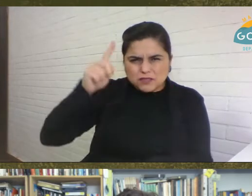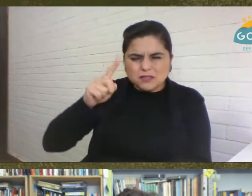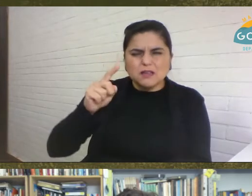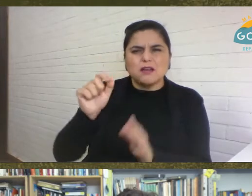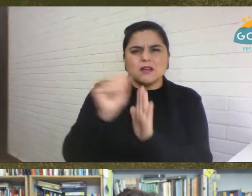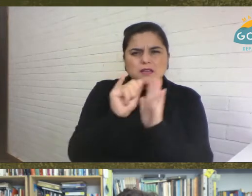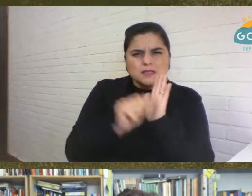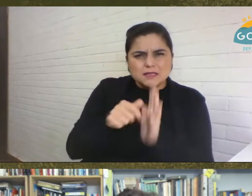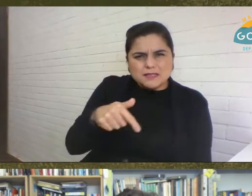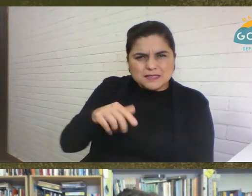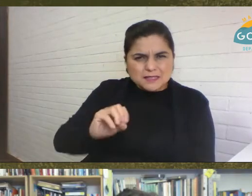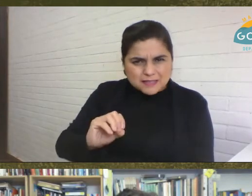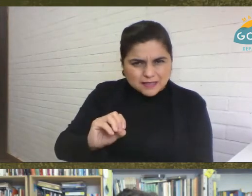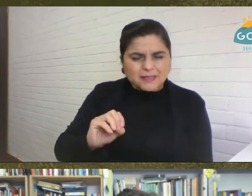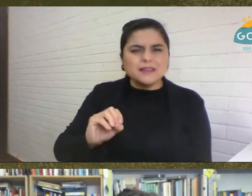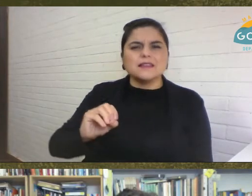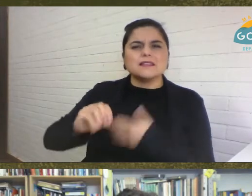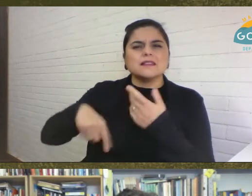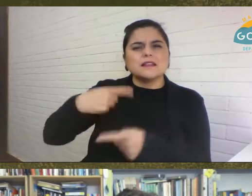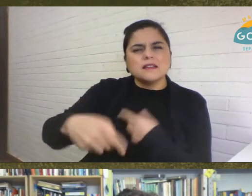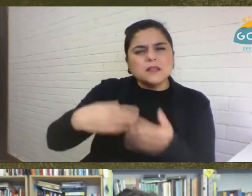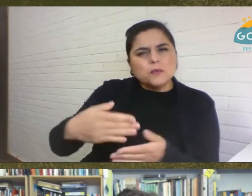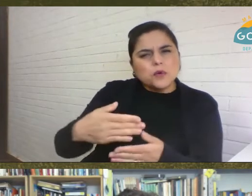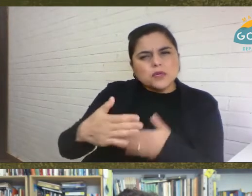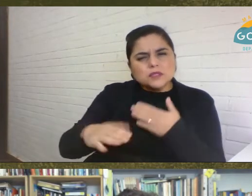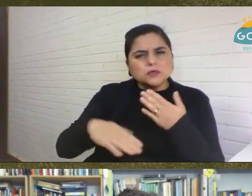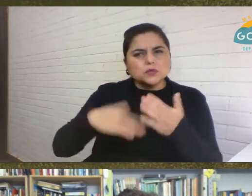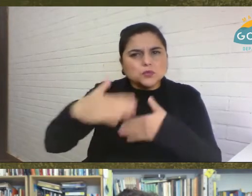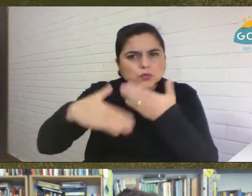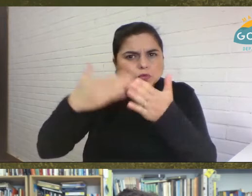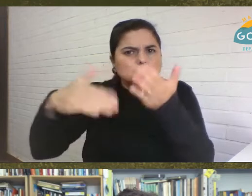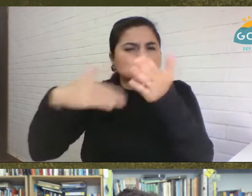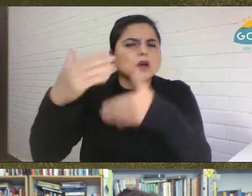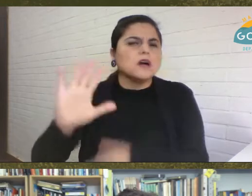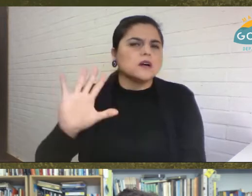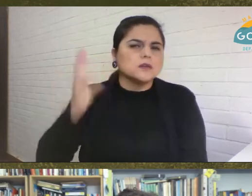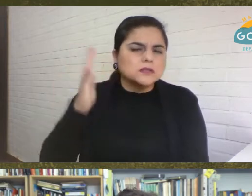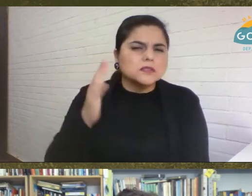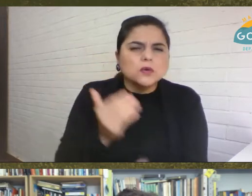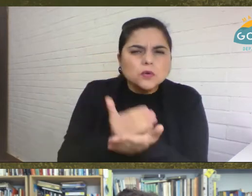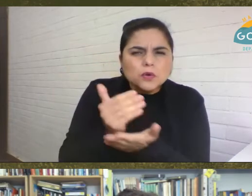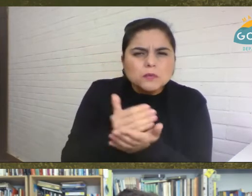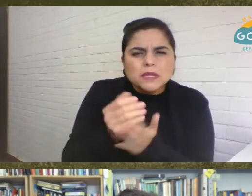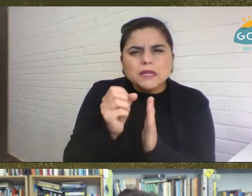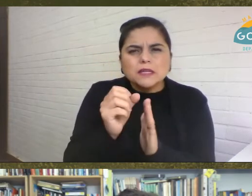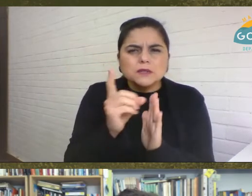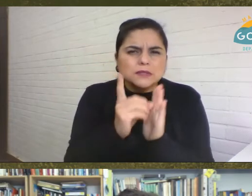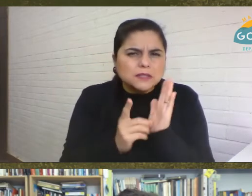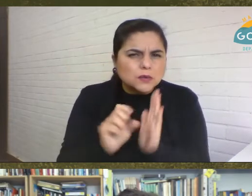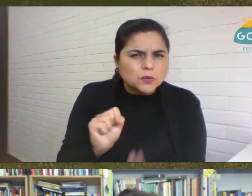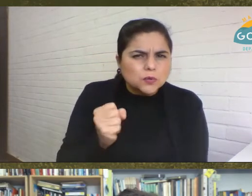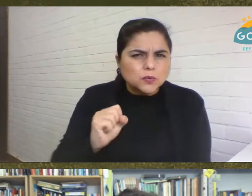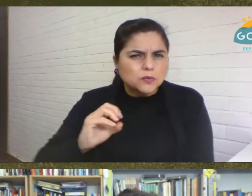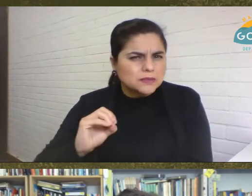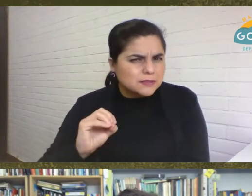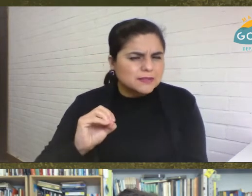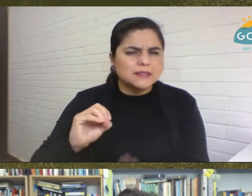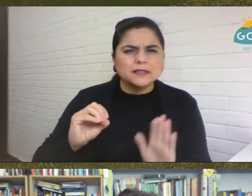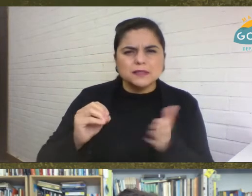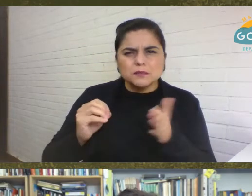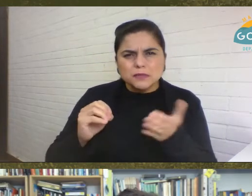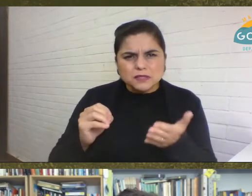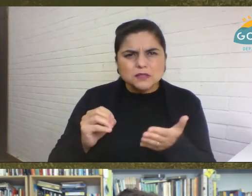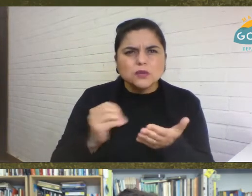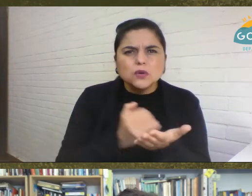enfim, em que isto se desenvolve. Início dos anos 80 aparece a SIDA, a